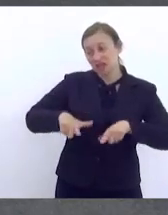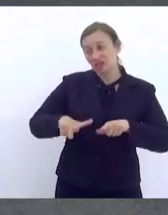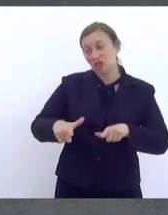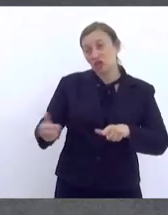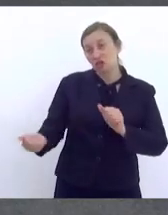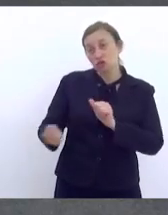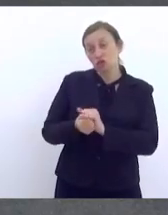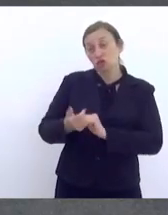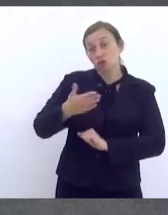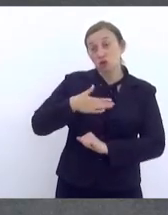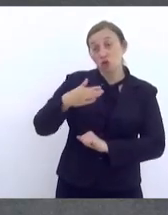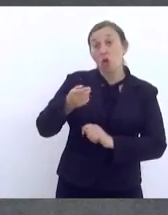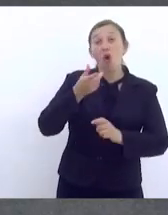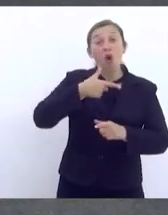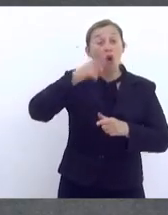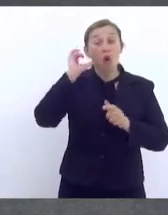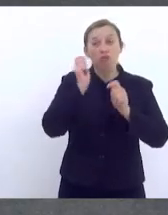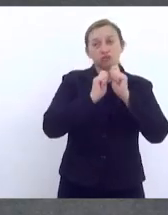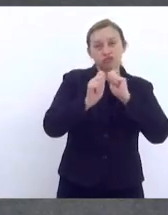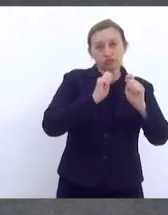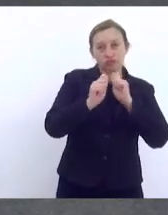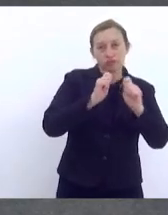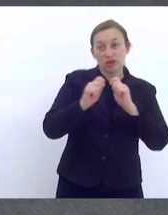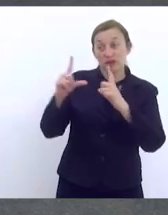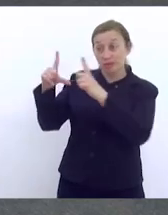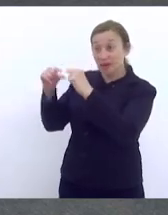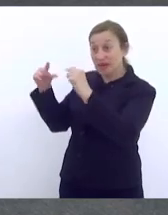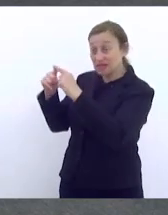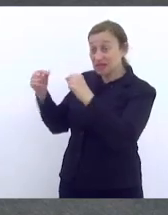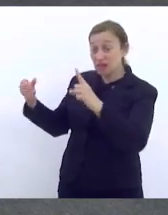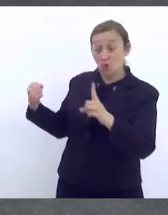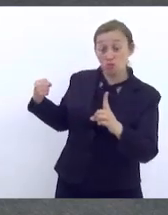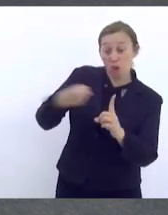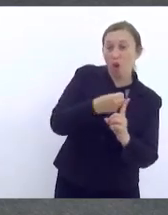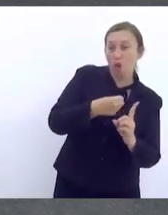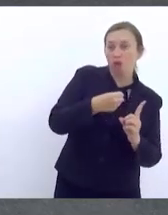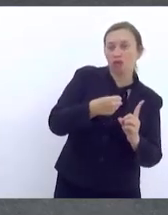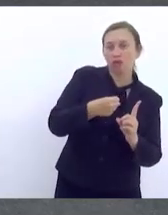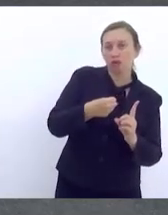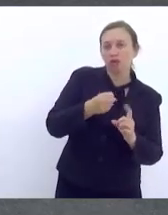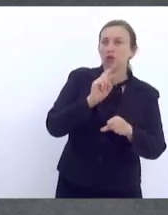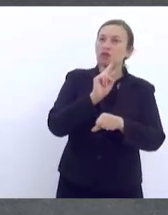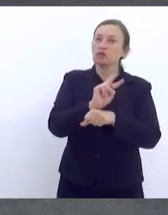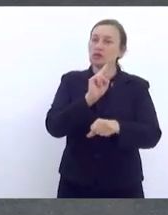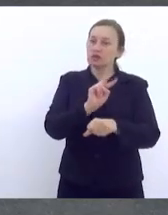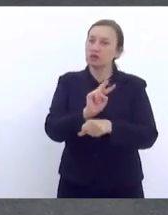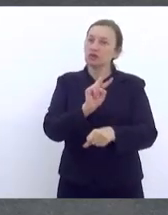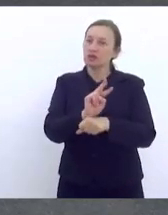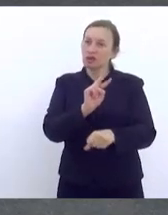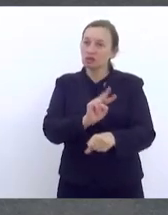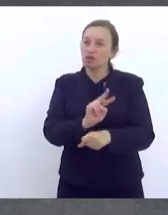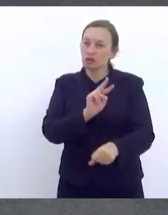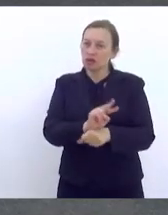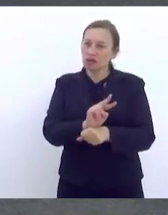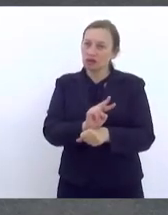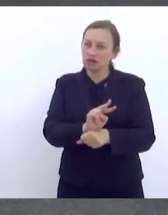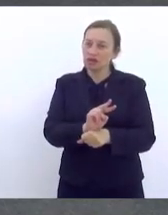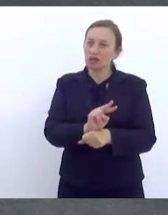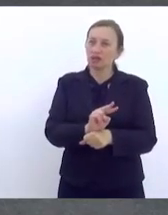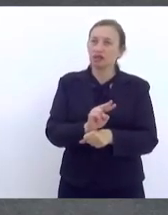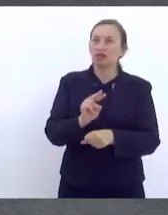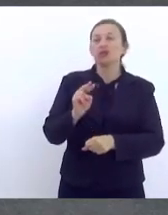repórter ontem tomou um soco lá no Itamaraty é um absurdo agredirem as mulheres a gente ainda em